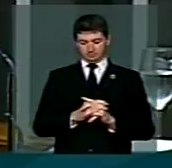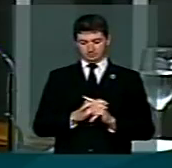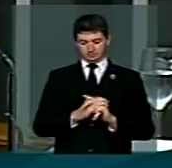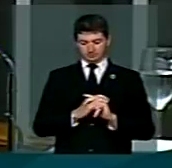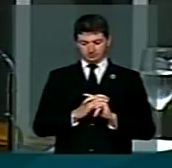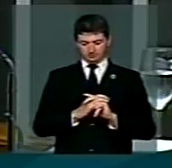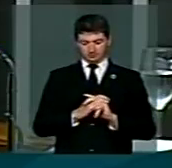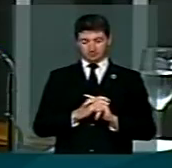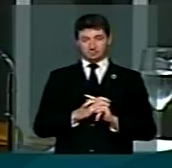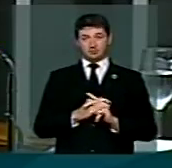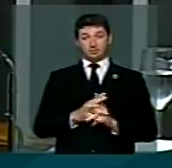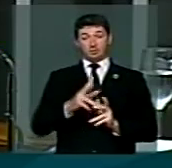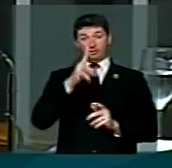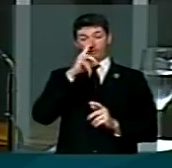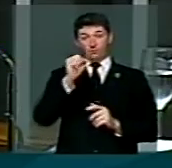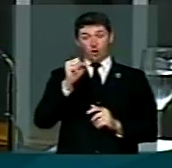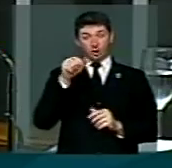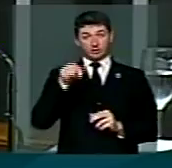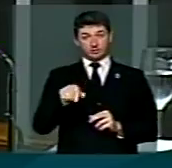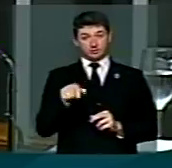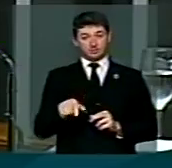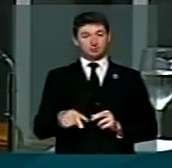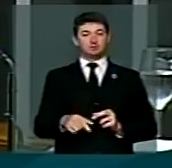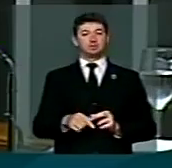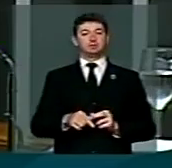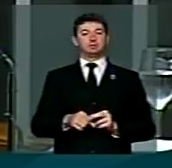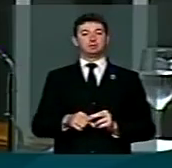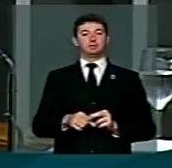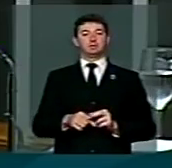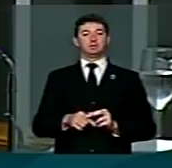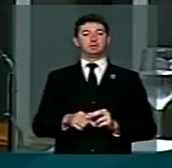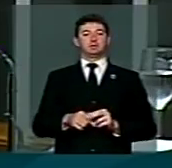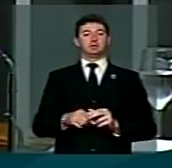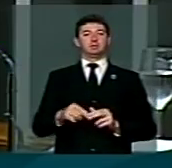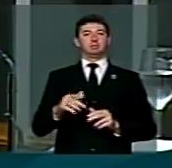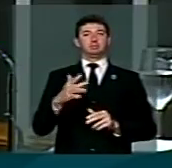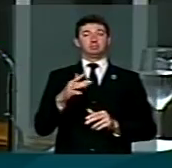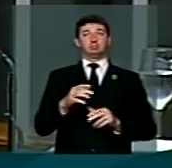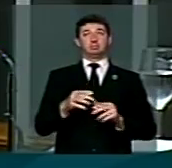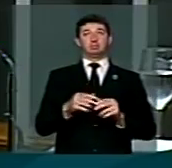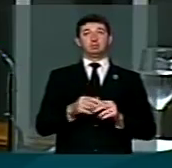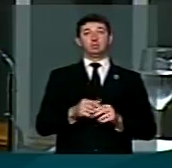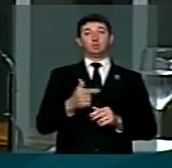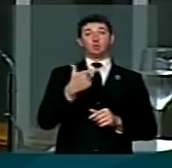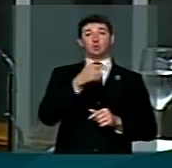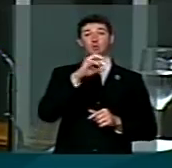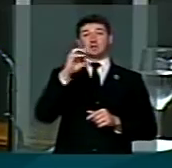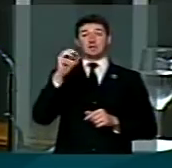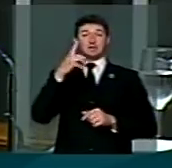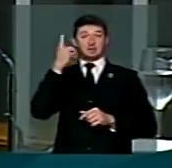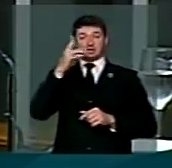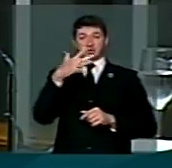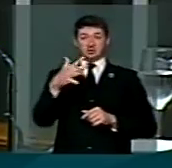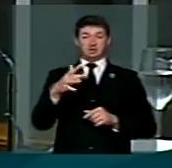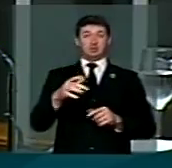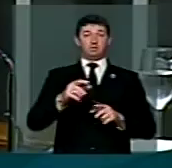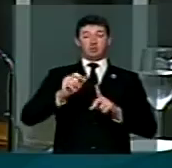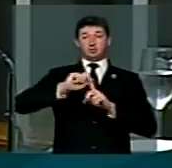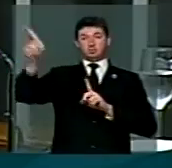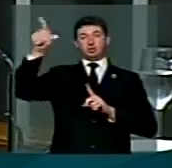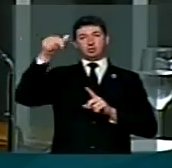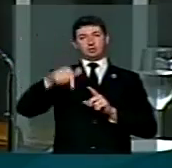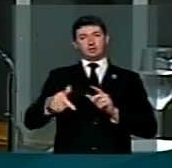Por força desses atos, quase 200 de mandatos de deputados foram